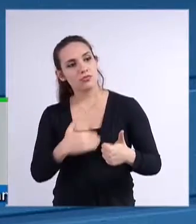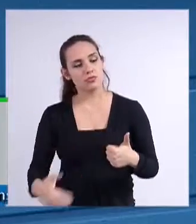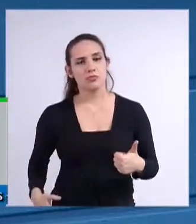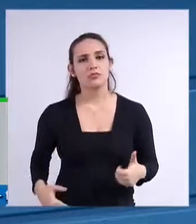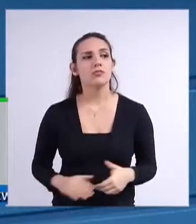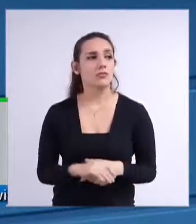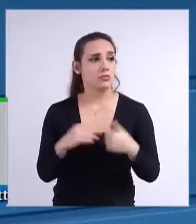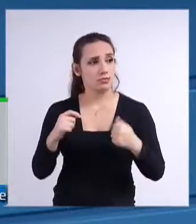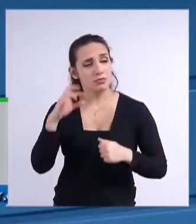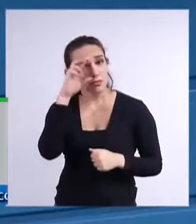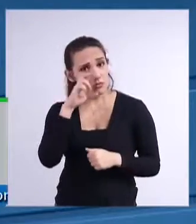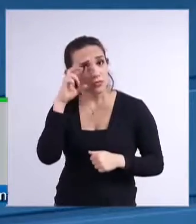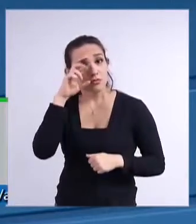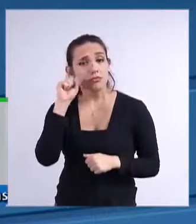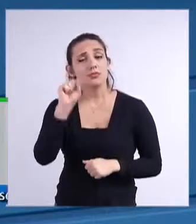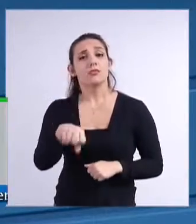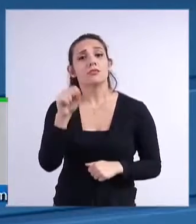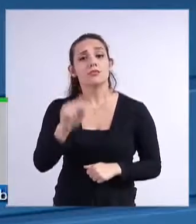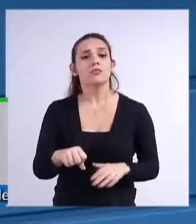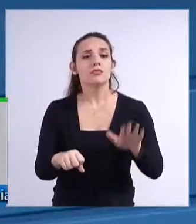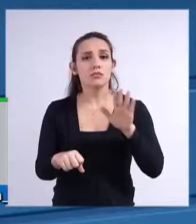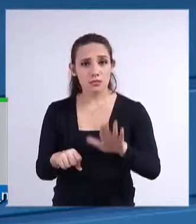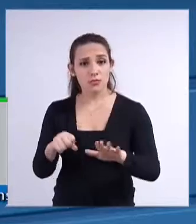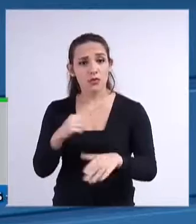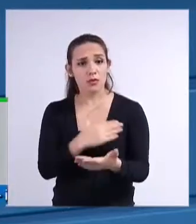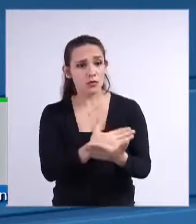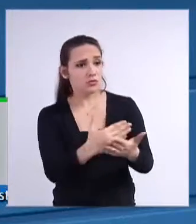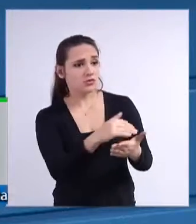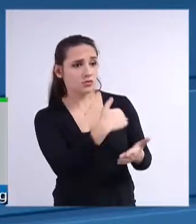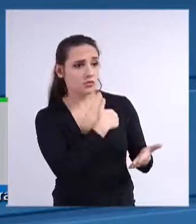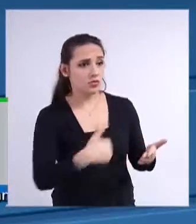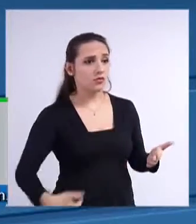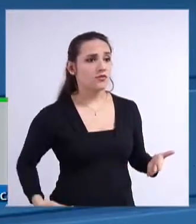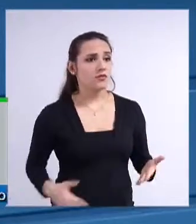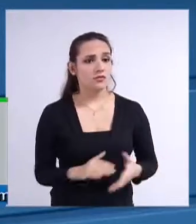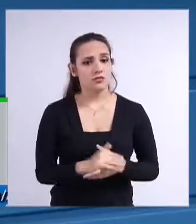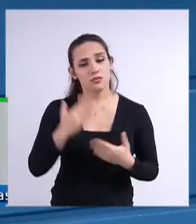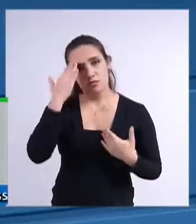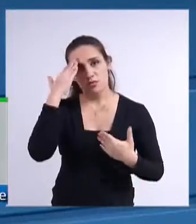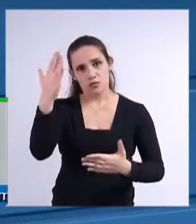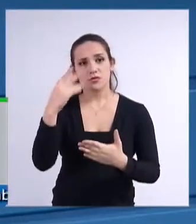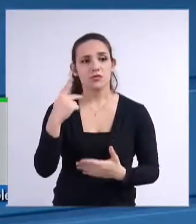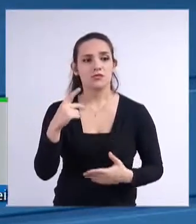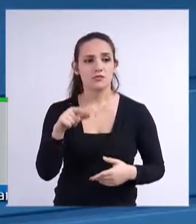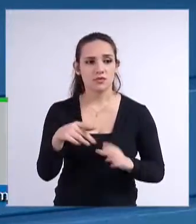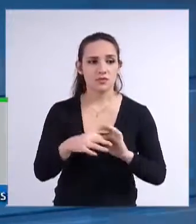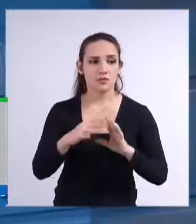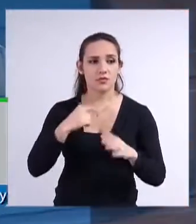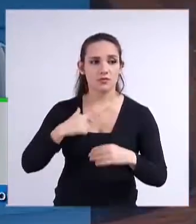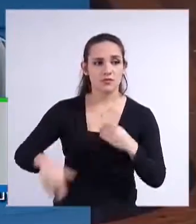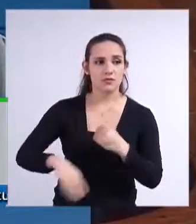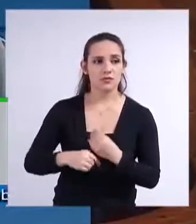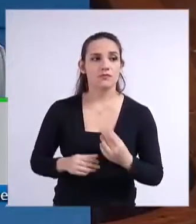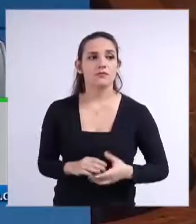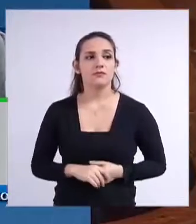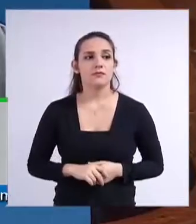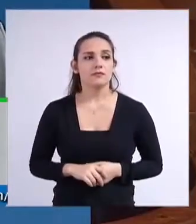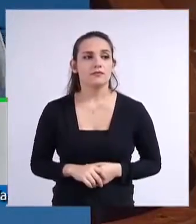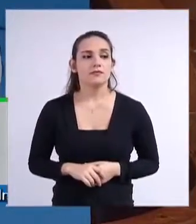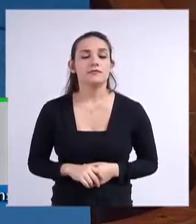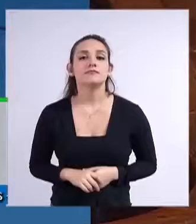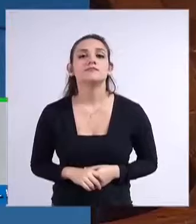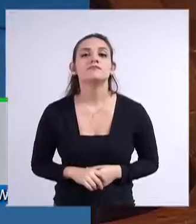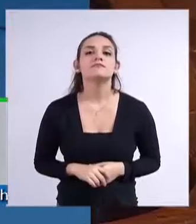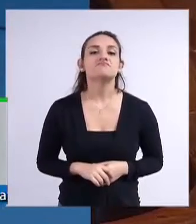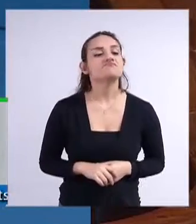fiscalização seja feita a começar pelas repartições públicas. Muito obrigado pela parte. Muito bem